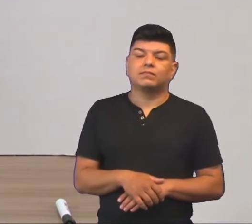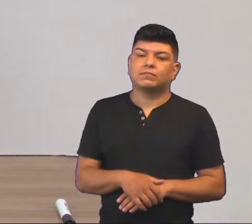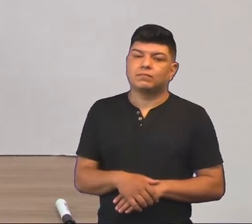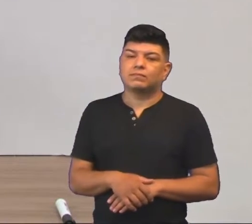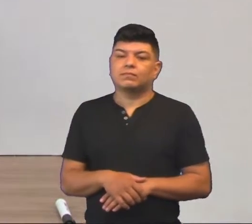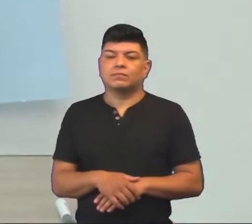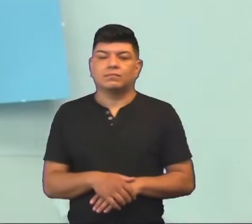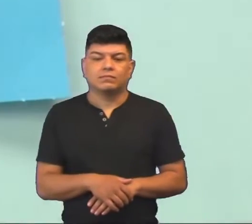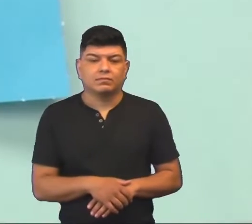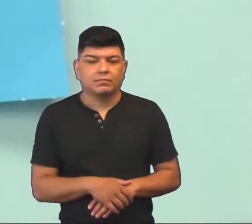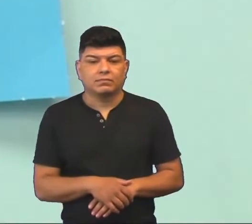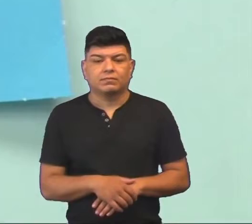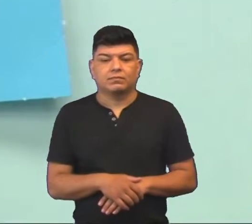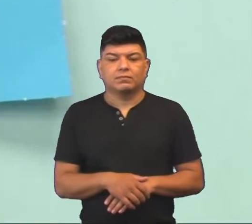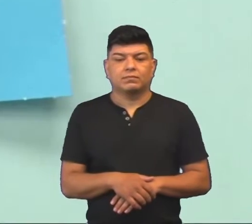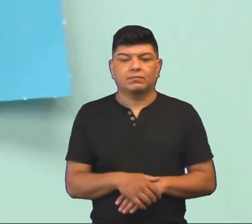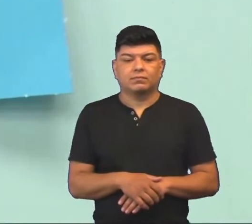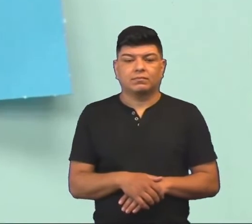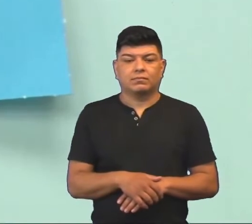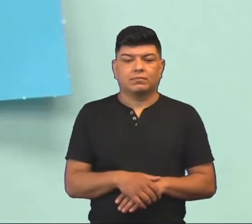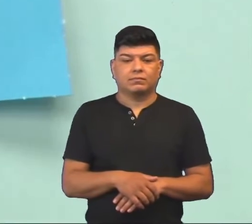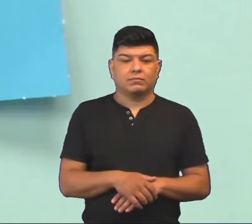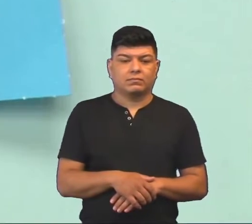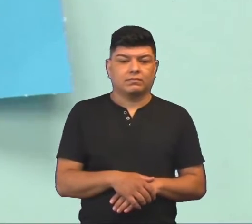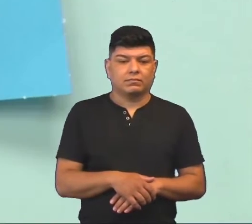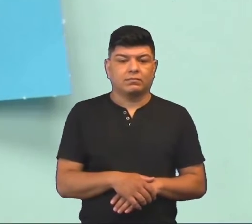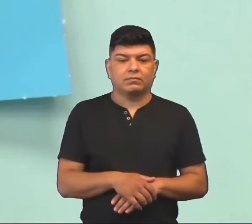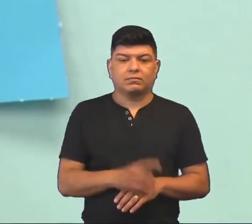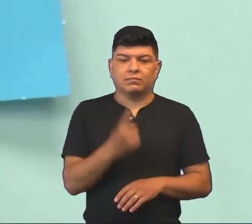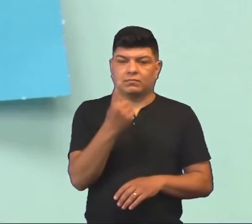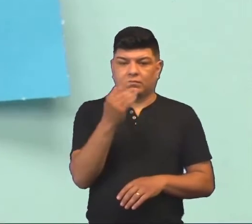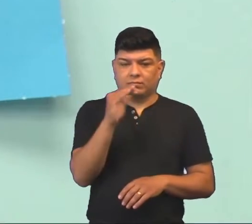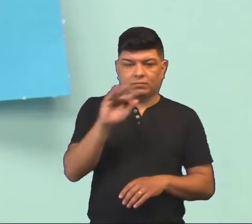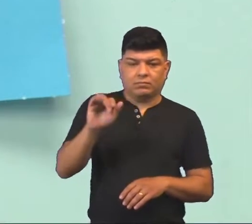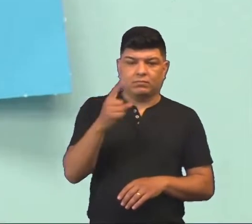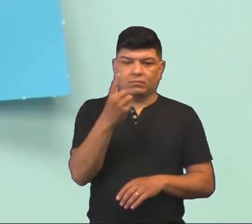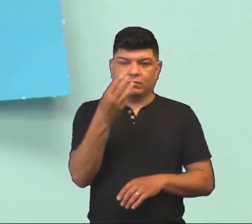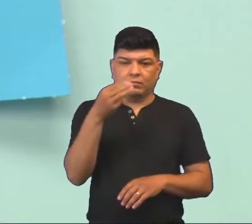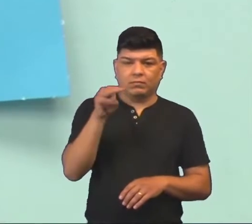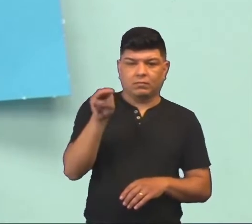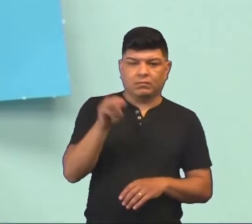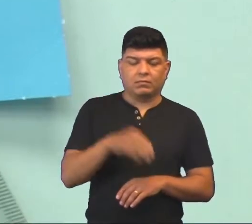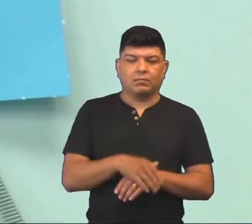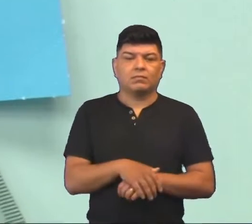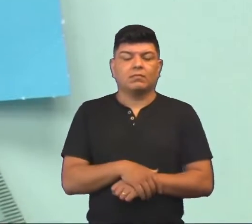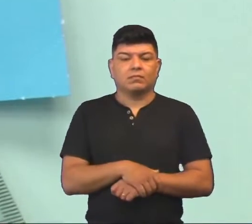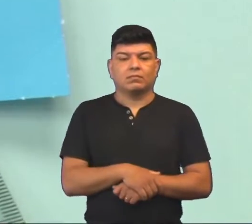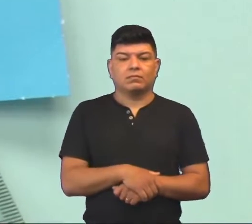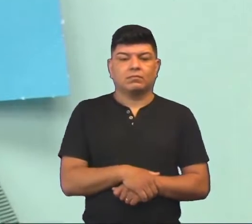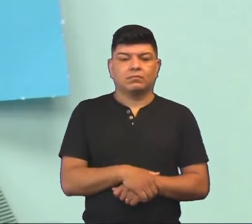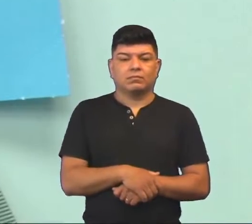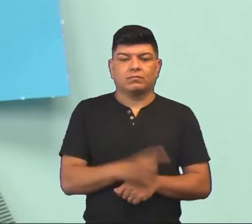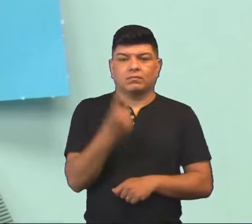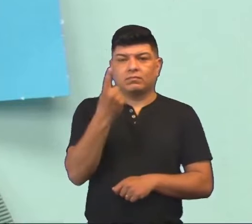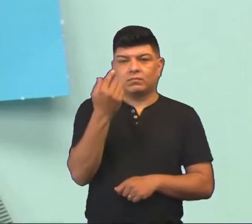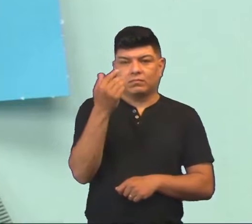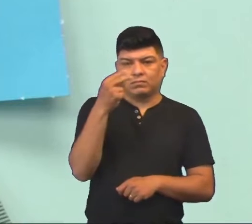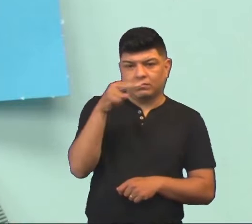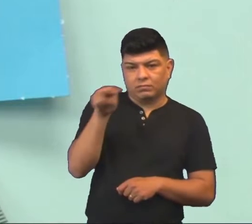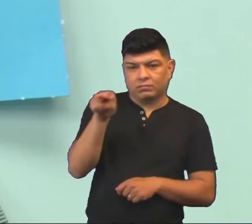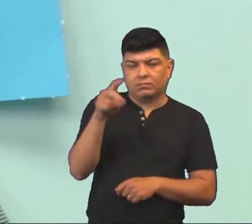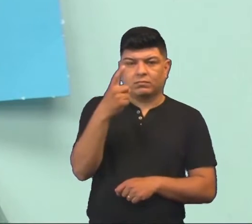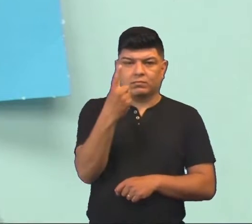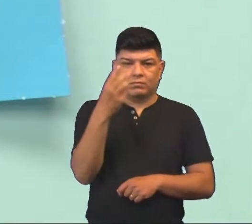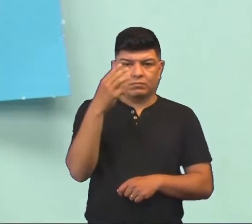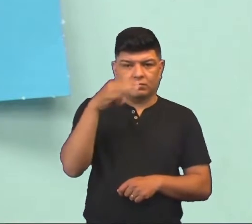Partes diferentes. Olha só, vendo? Ó, um inteiro, duas partes e três partes. A posição